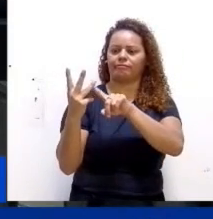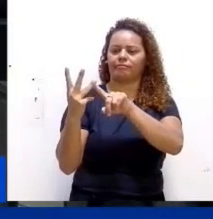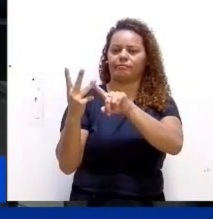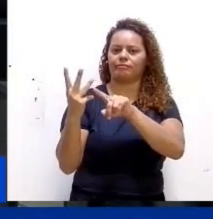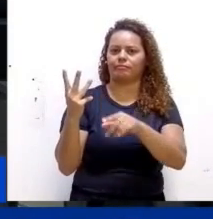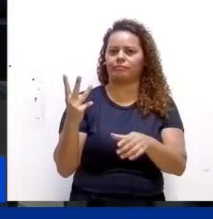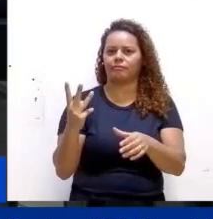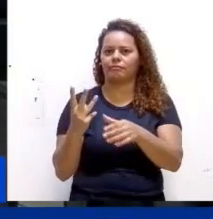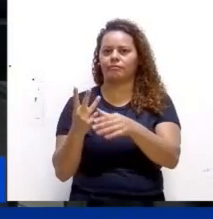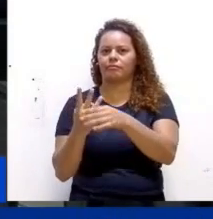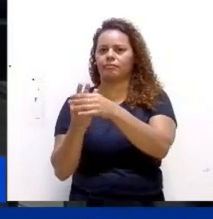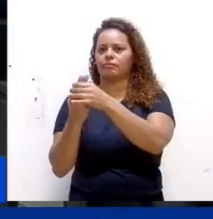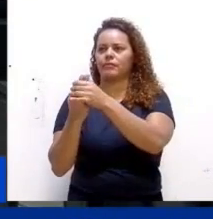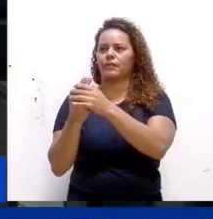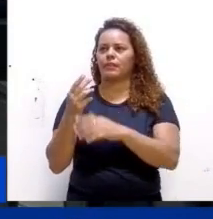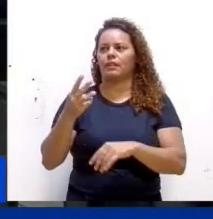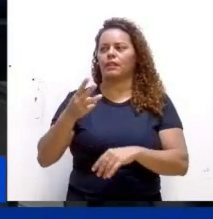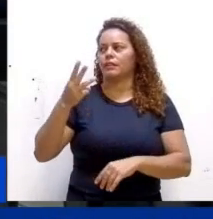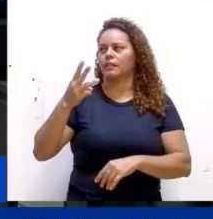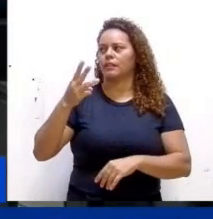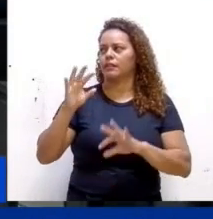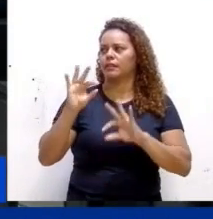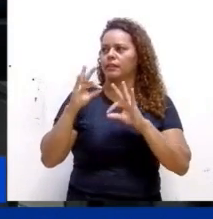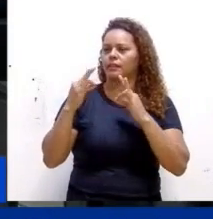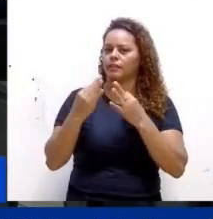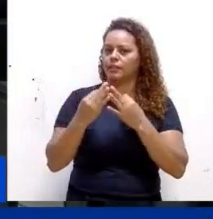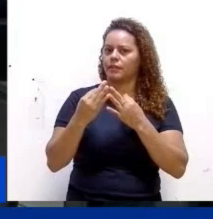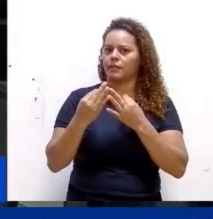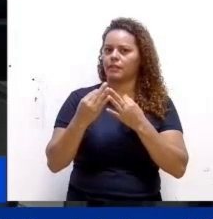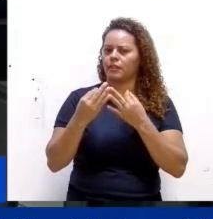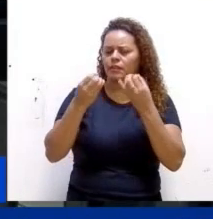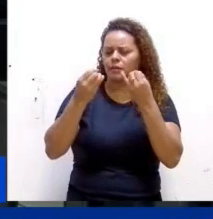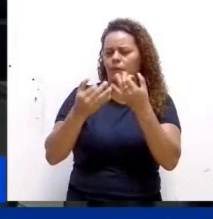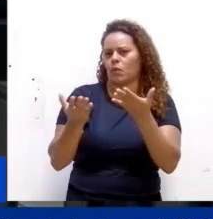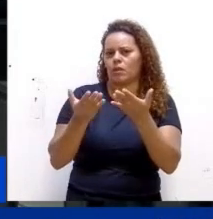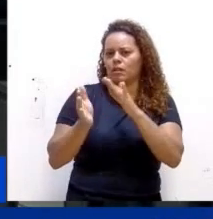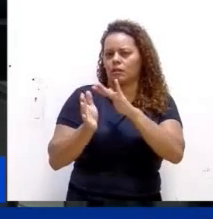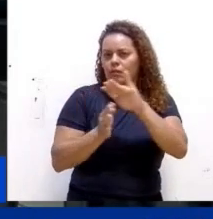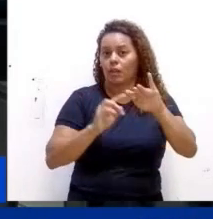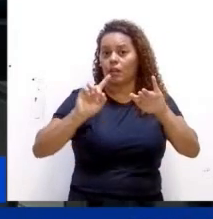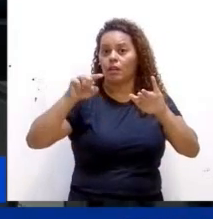Mas isso é um pouquinho mais delicado, que eu precisaria de um tempo para conversar. Depois a gente pode